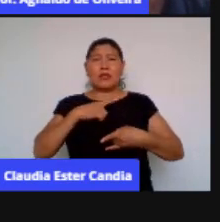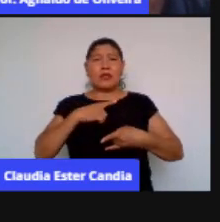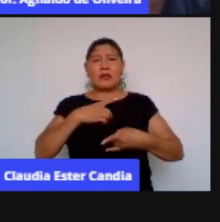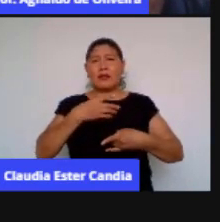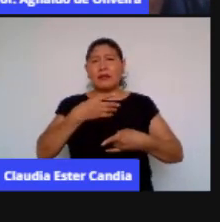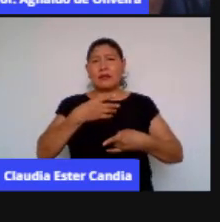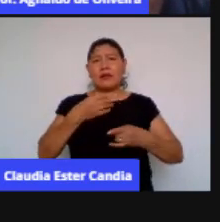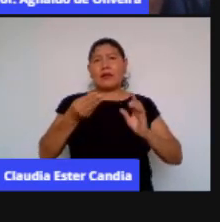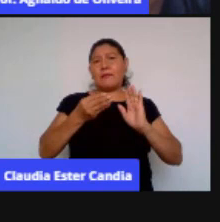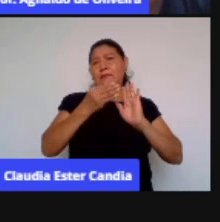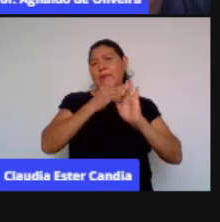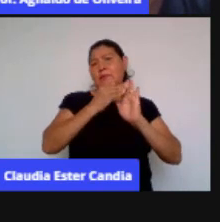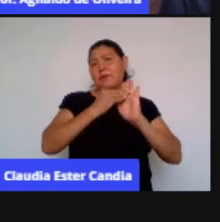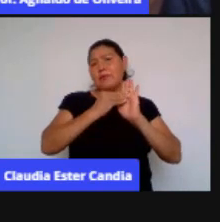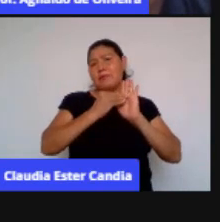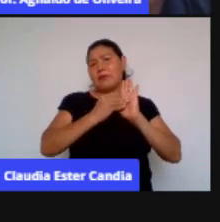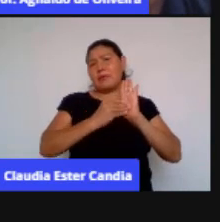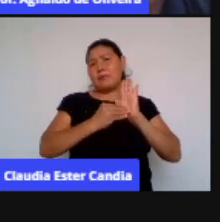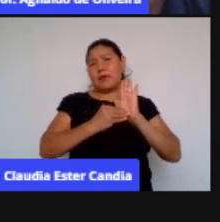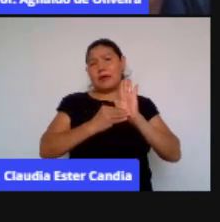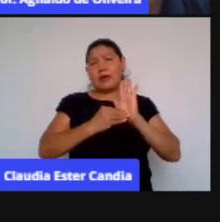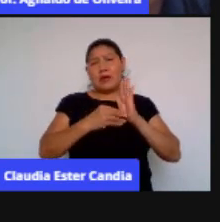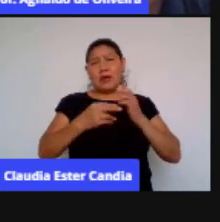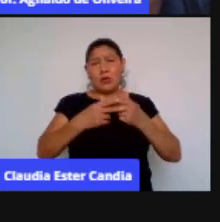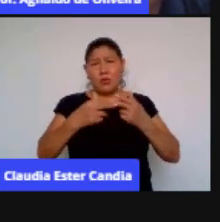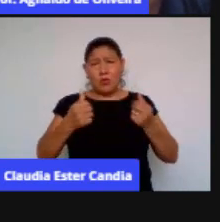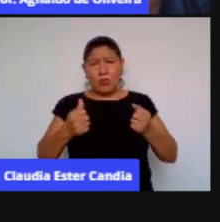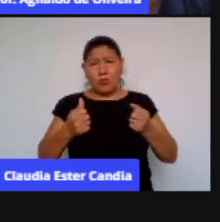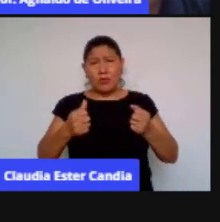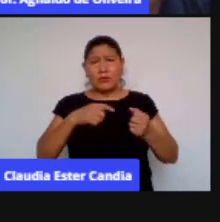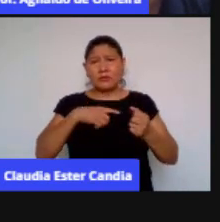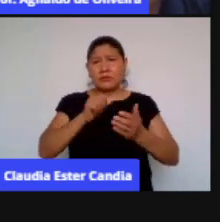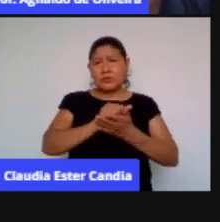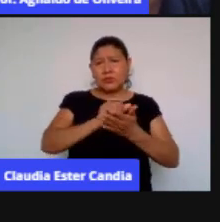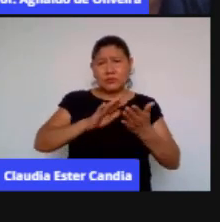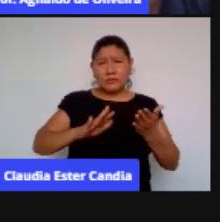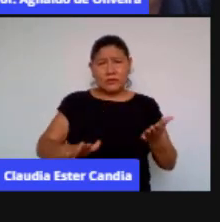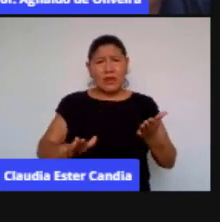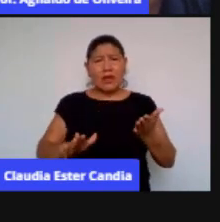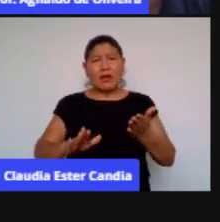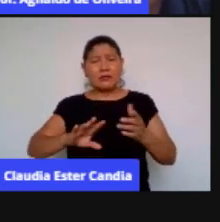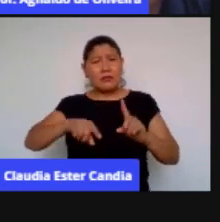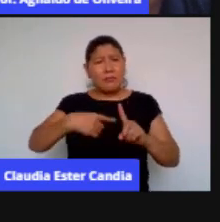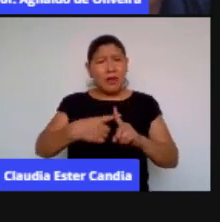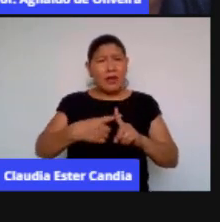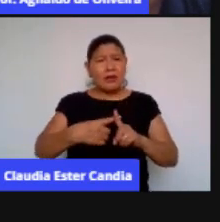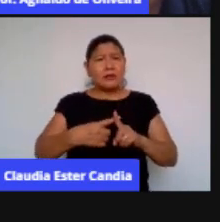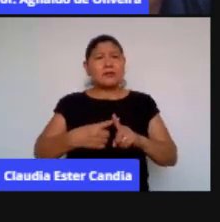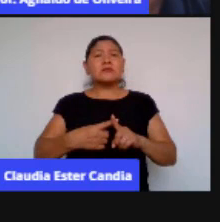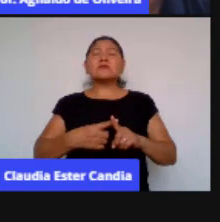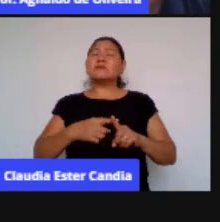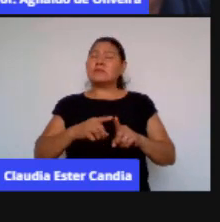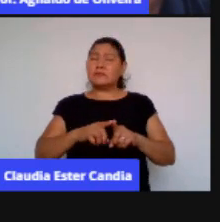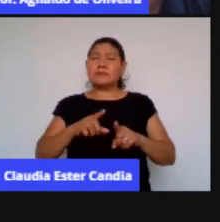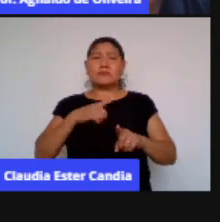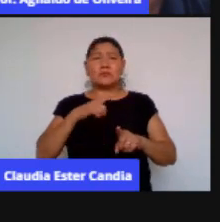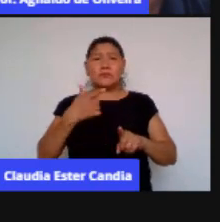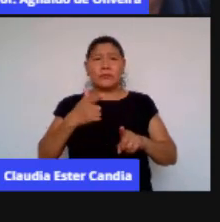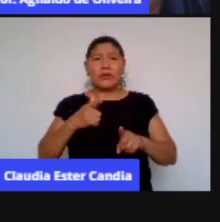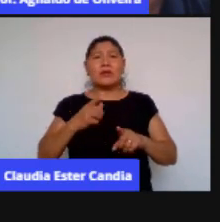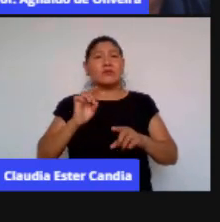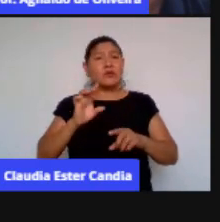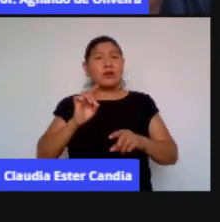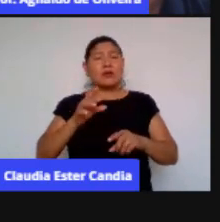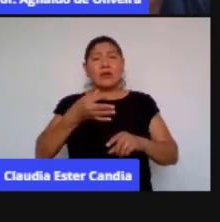um trabalho mais assim, prático, com algumas atividades de matemática, algumas ações, mas fica a dica aí para o professor que, ao